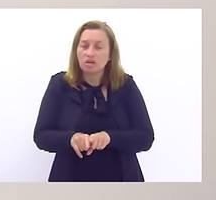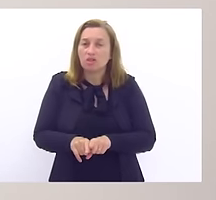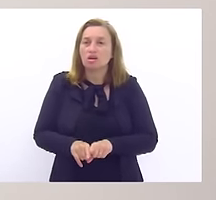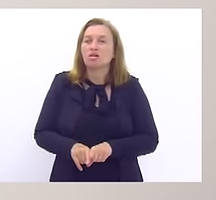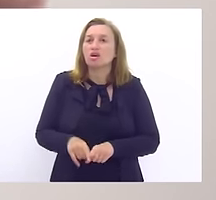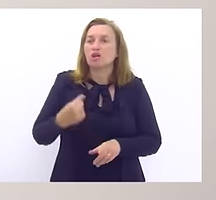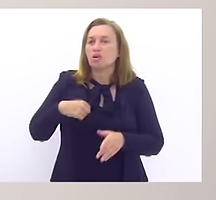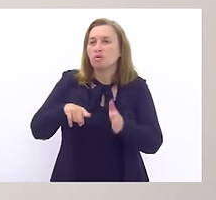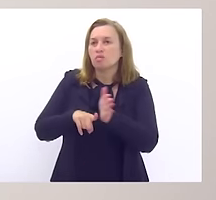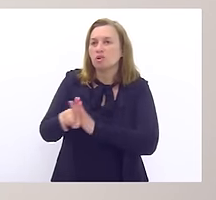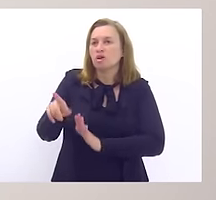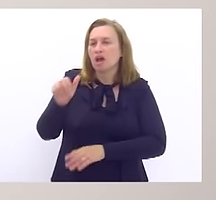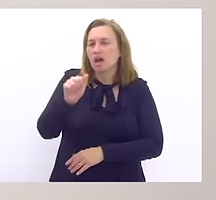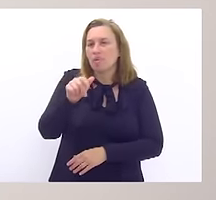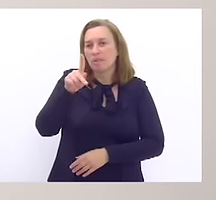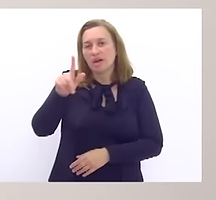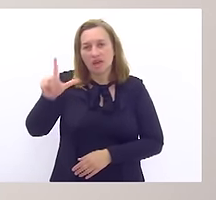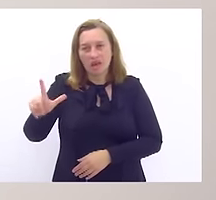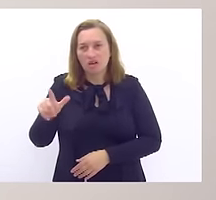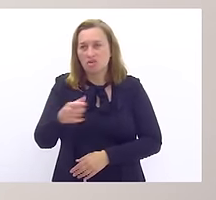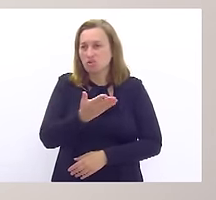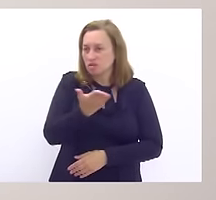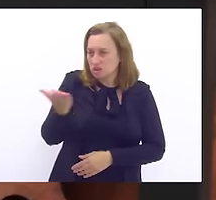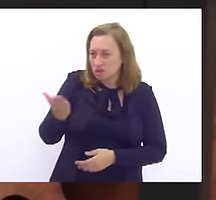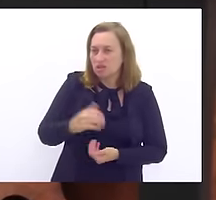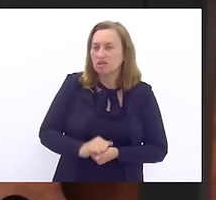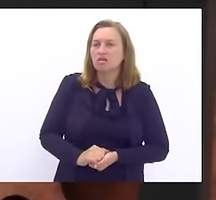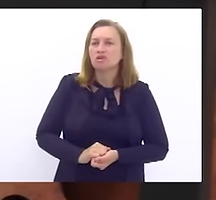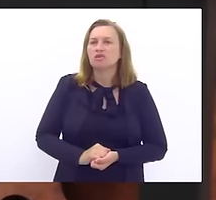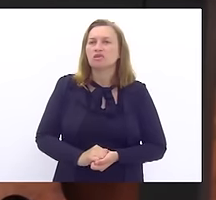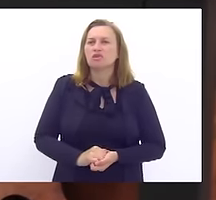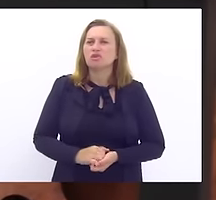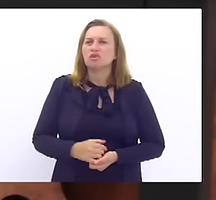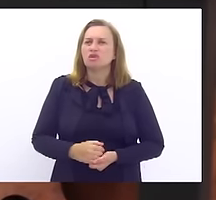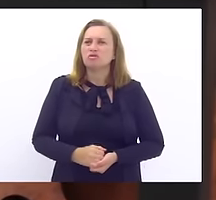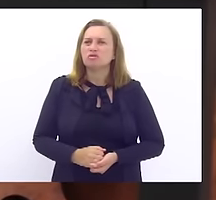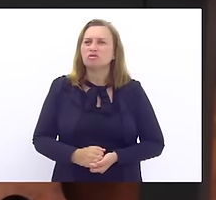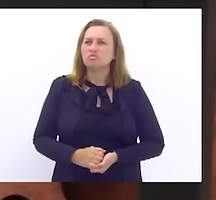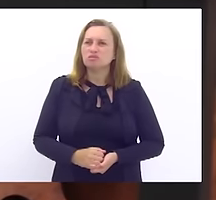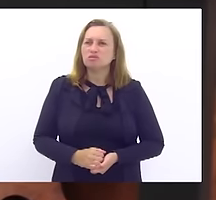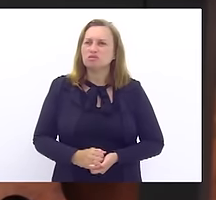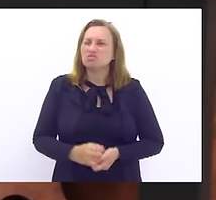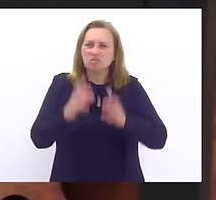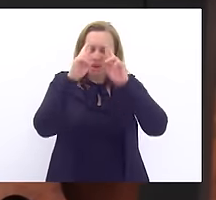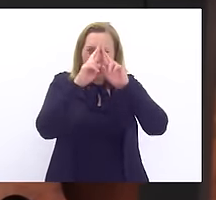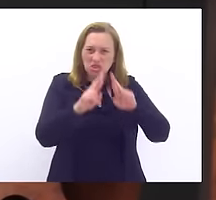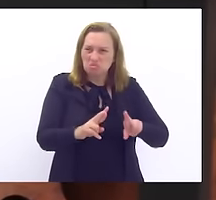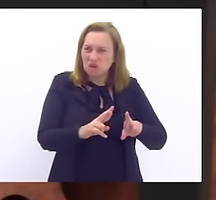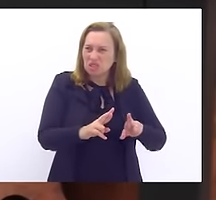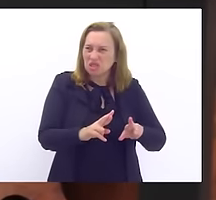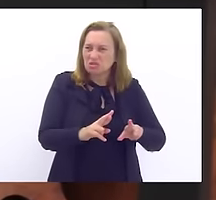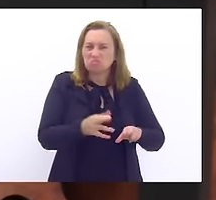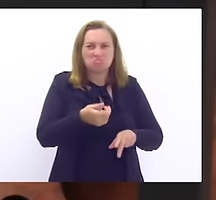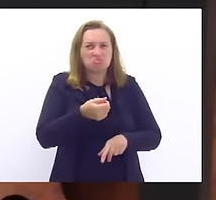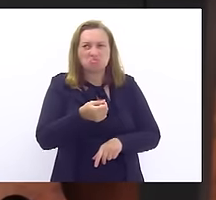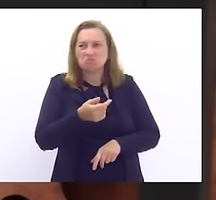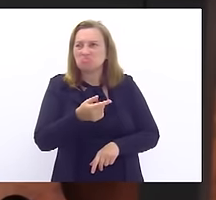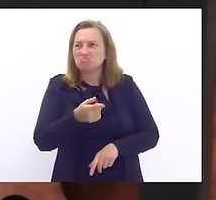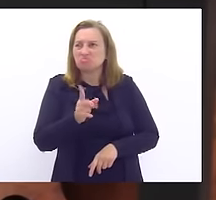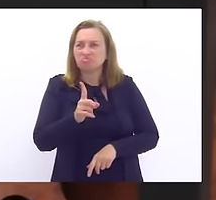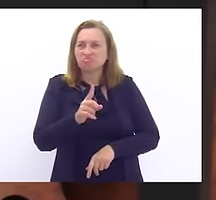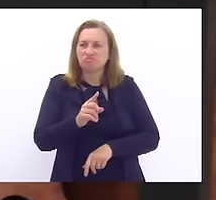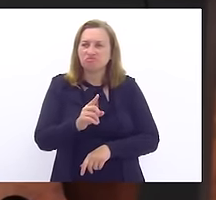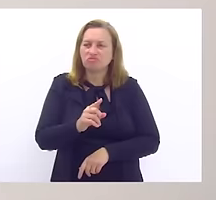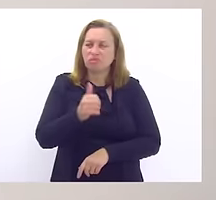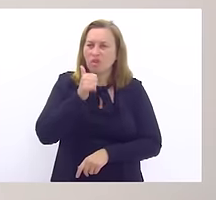fico perguntando até ele pergunta a vocês você não tem coerência nem com mulheres Cara vocês não tem coerência eu falo